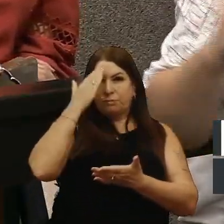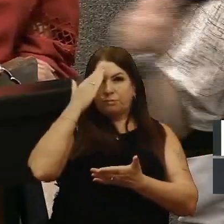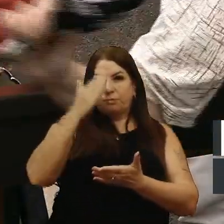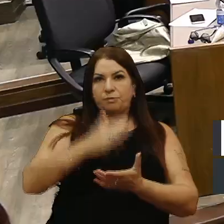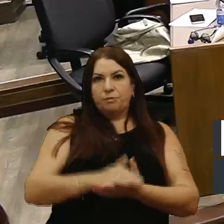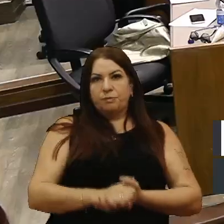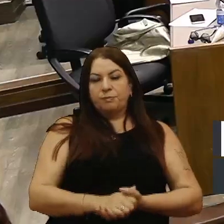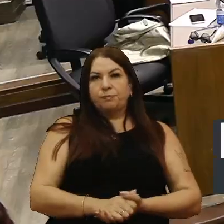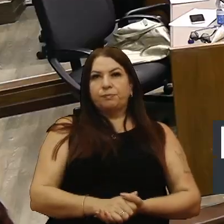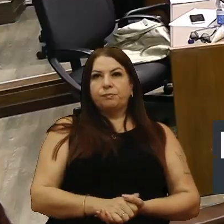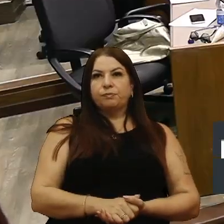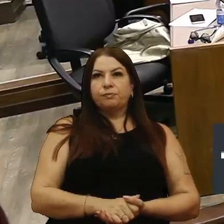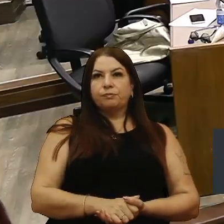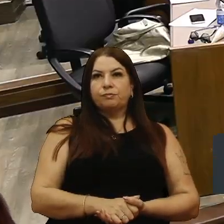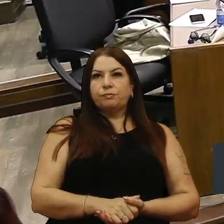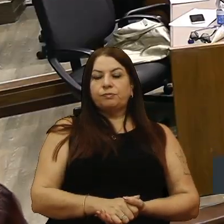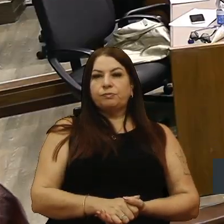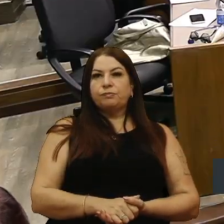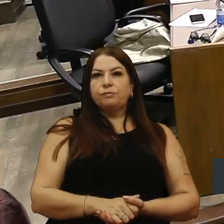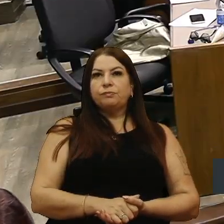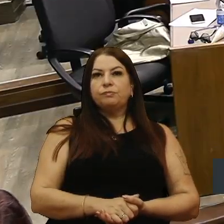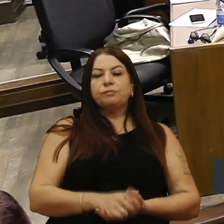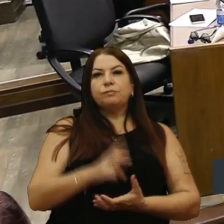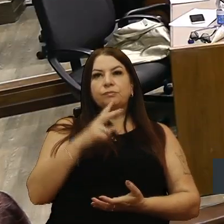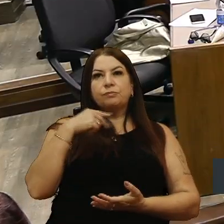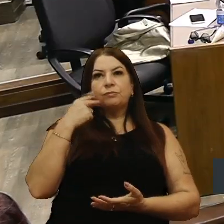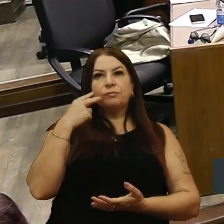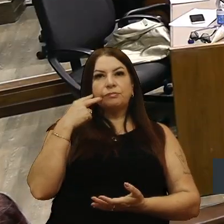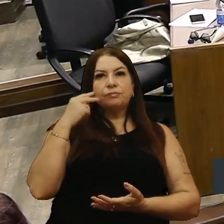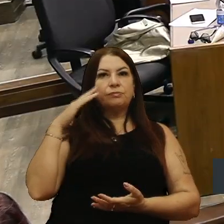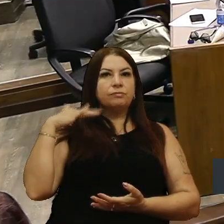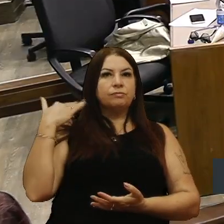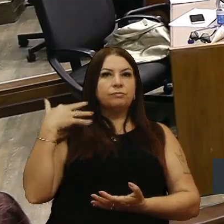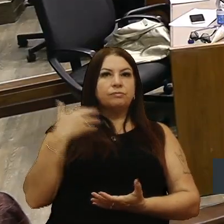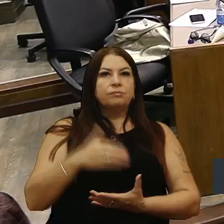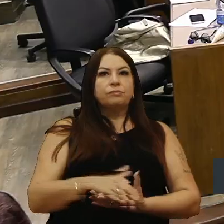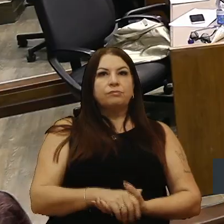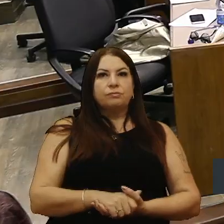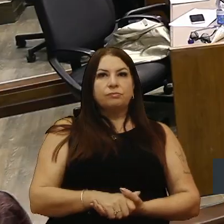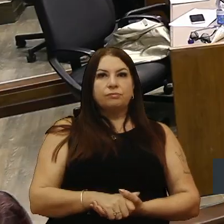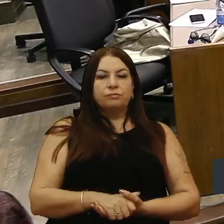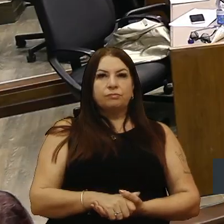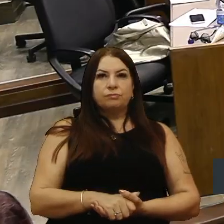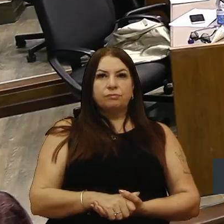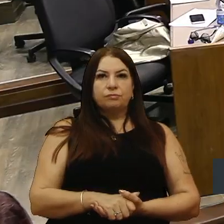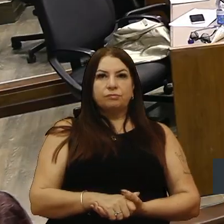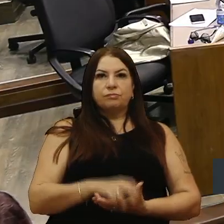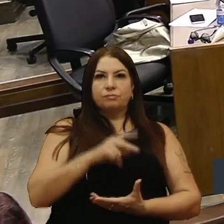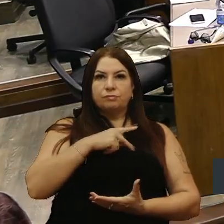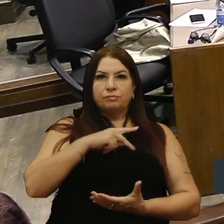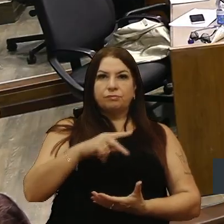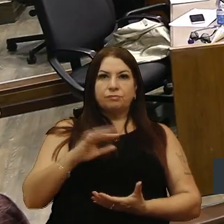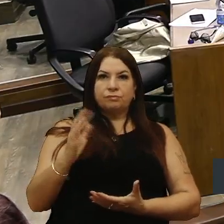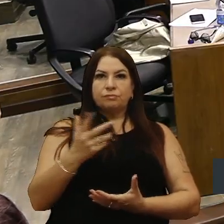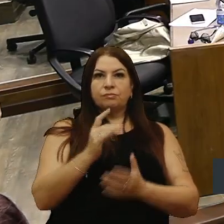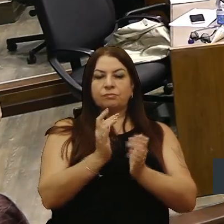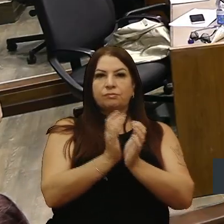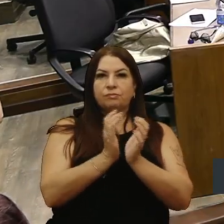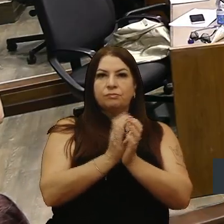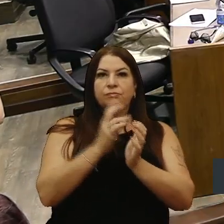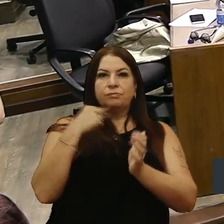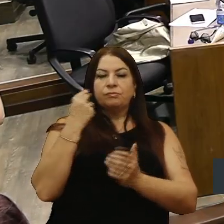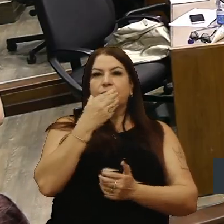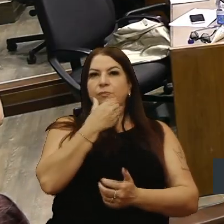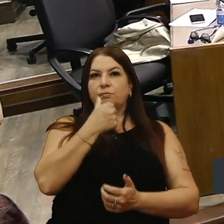obrigada. Próximo inscrito, vereador Andressa Marques. Senhor presidente, nobres colegas,